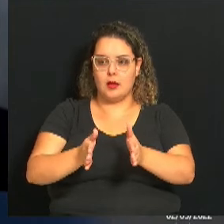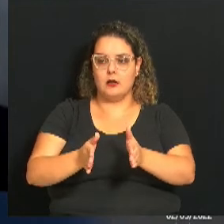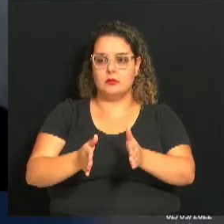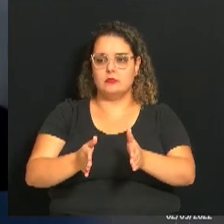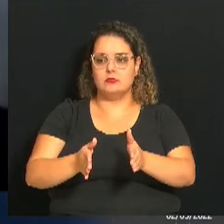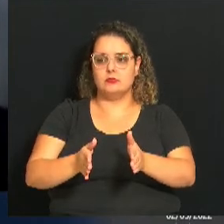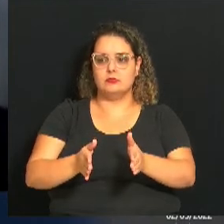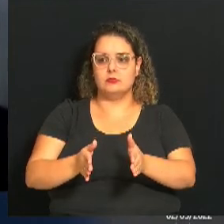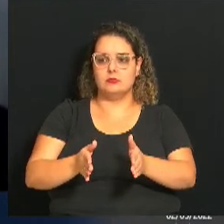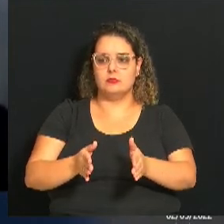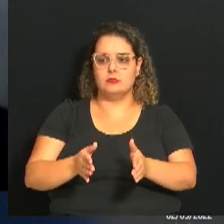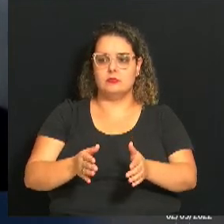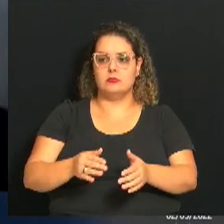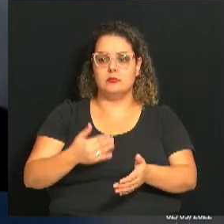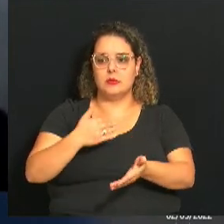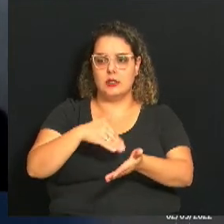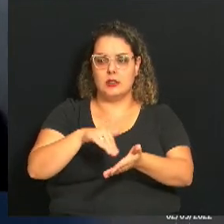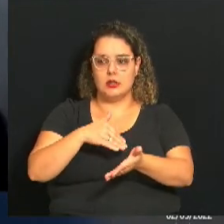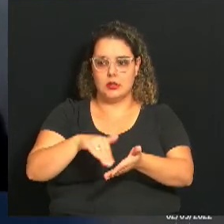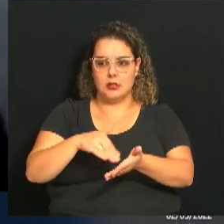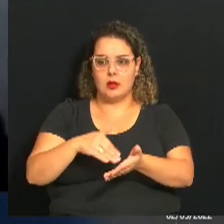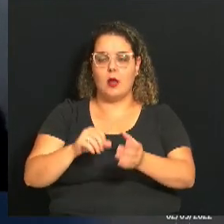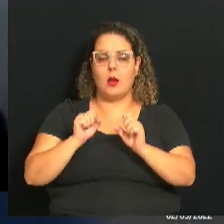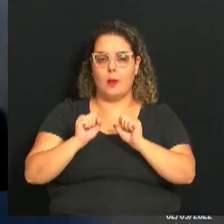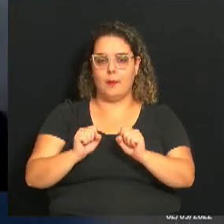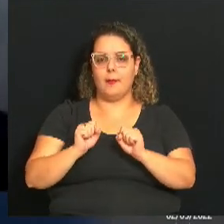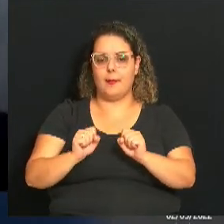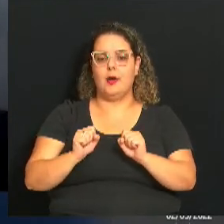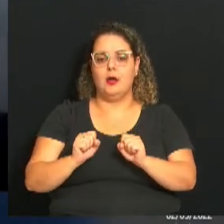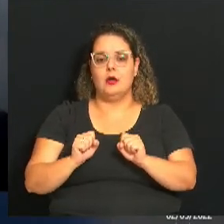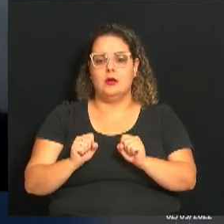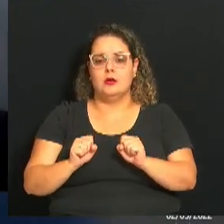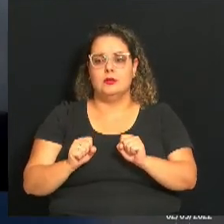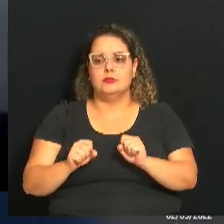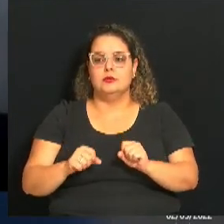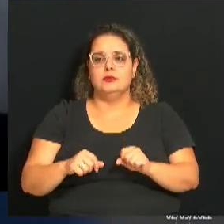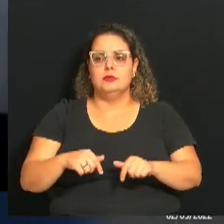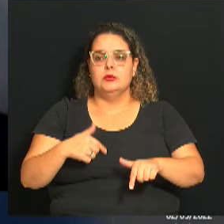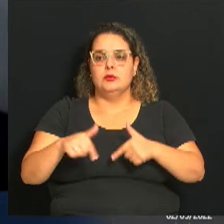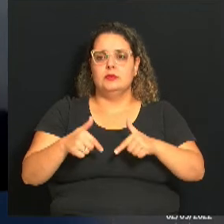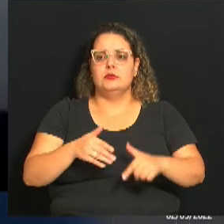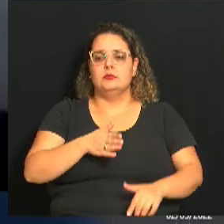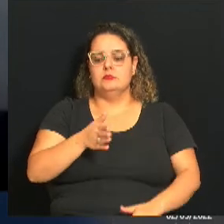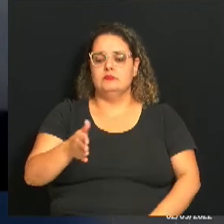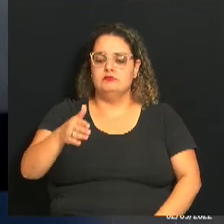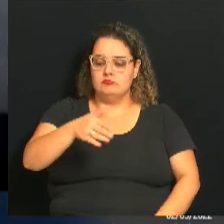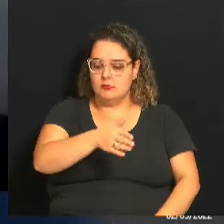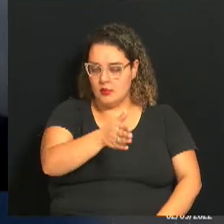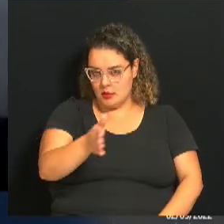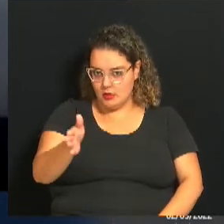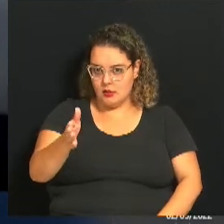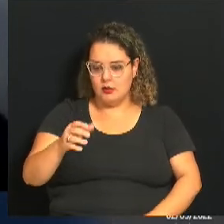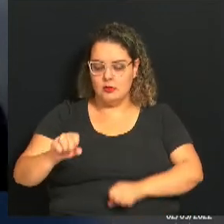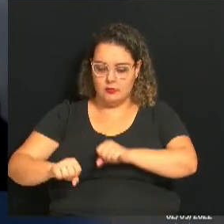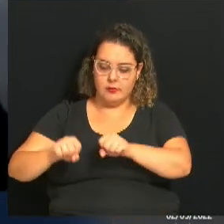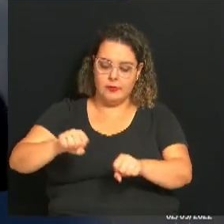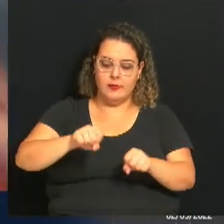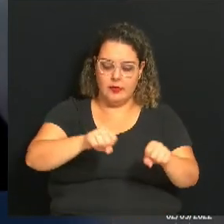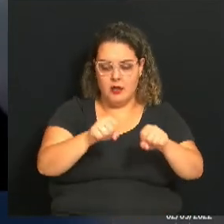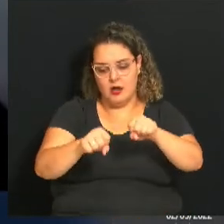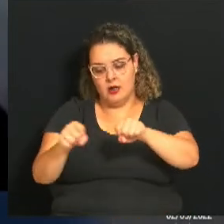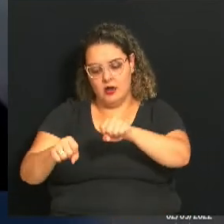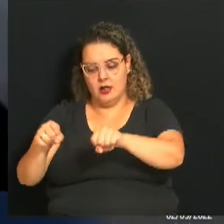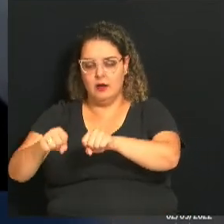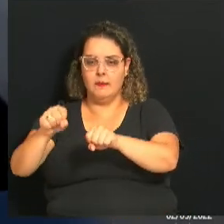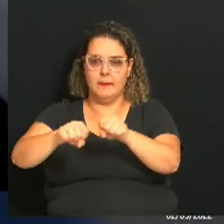de bicicletário, para que a gente possa trabalhar o itinerário, né? Então, isso a INDEC vem desenvolvendo junto desses estudos, que a